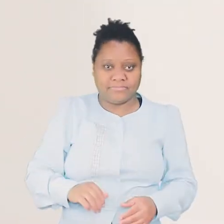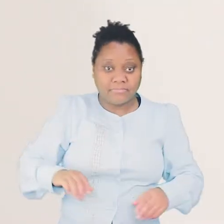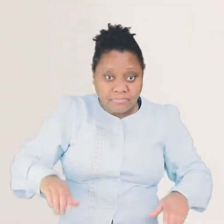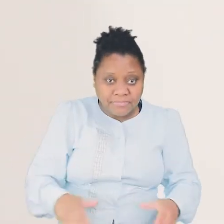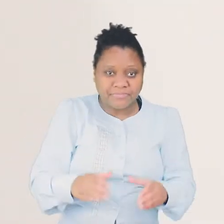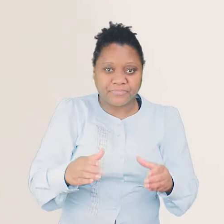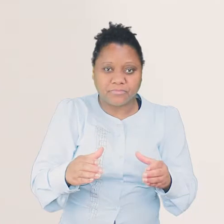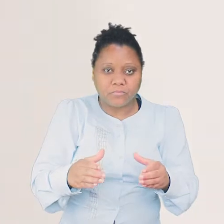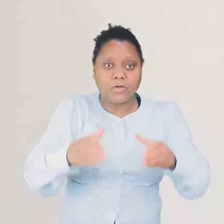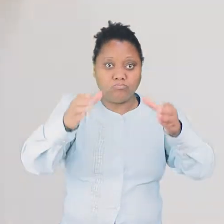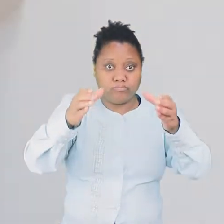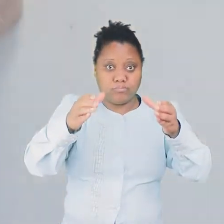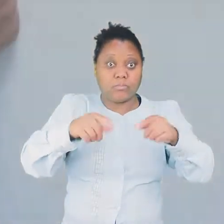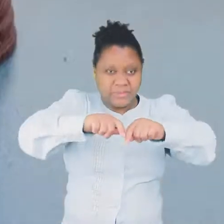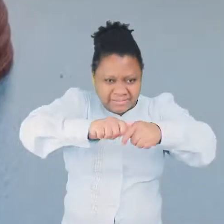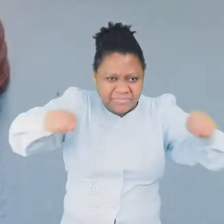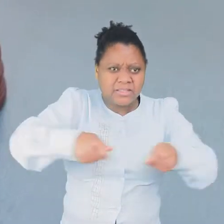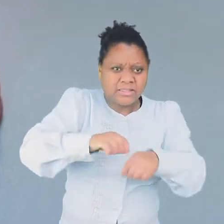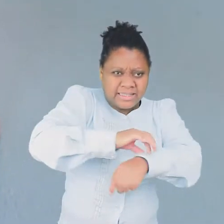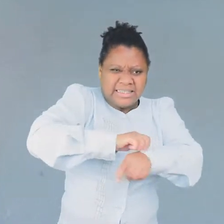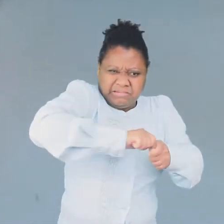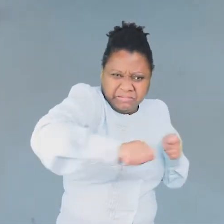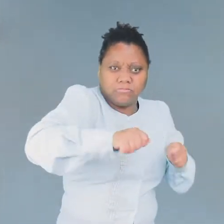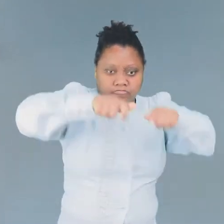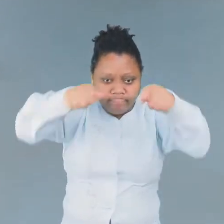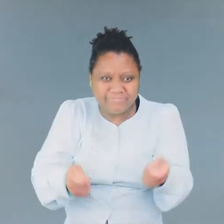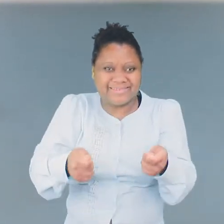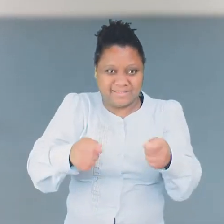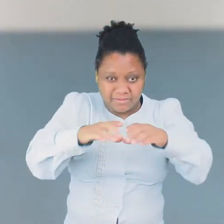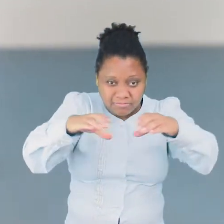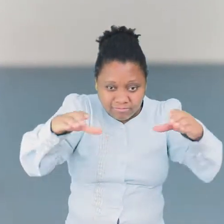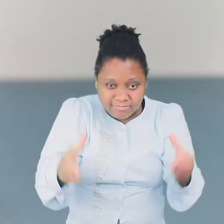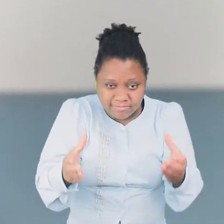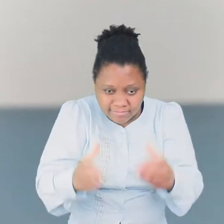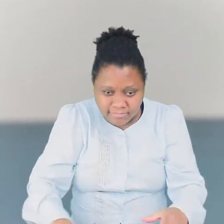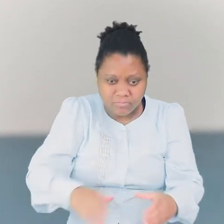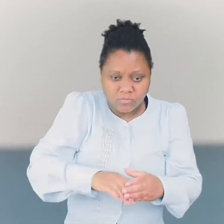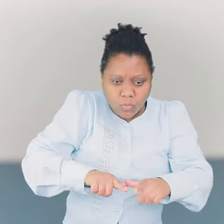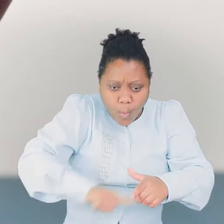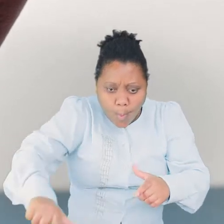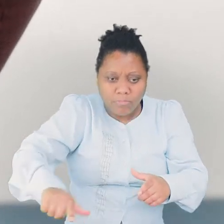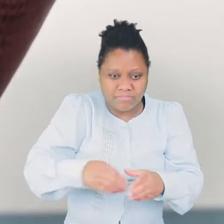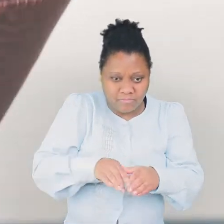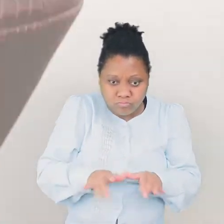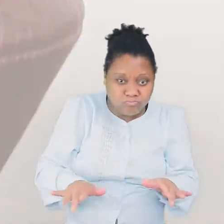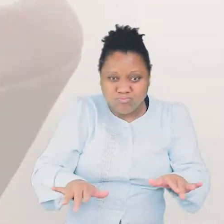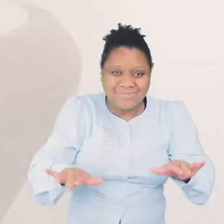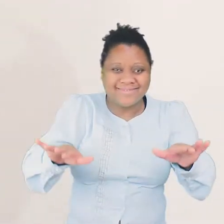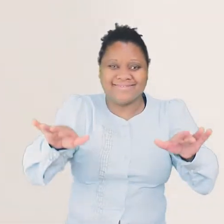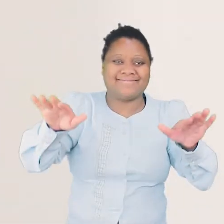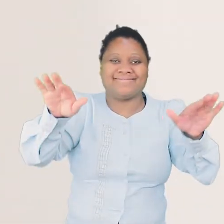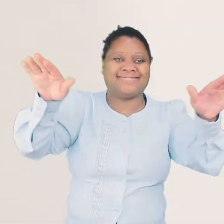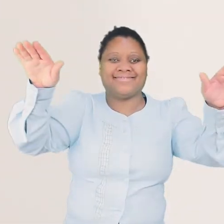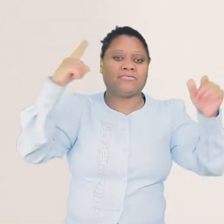corpo cônico e uma base cilíndrica. Uma das extremidades é fechada com uma pele e a outra é aberta para